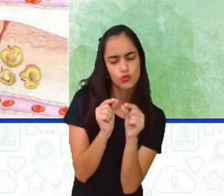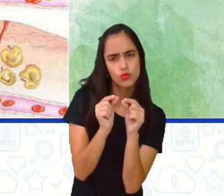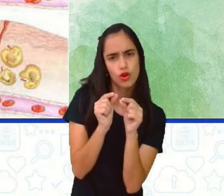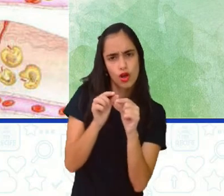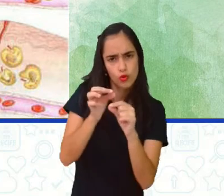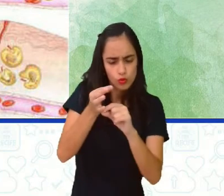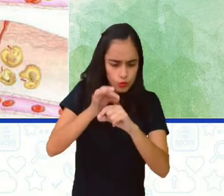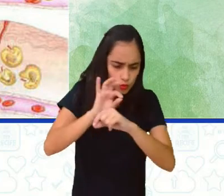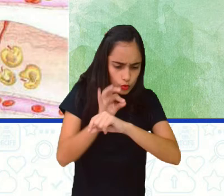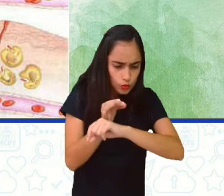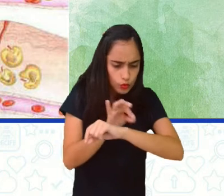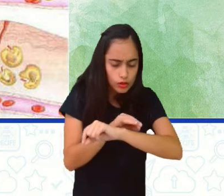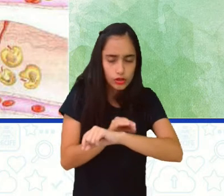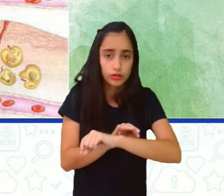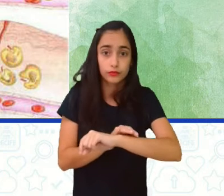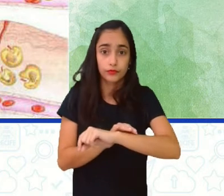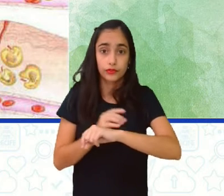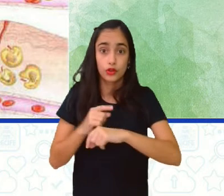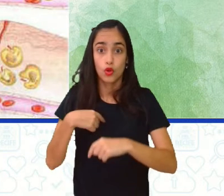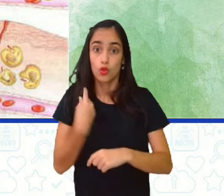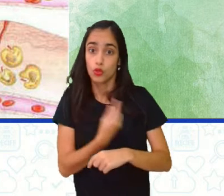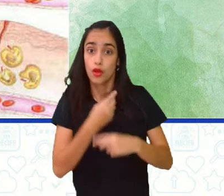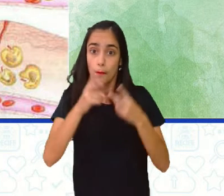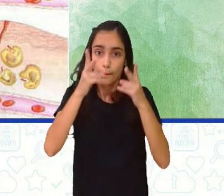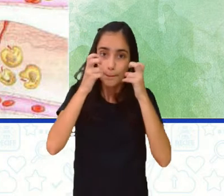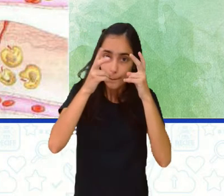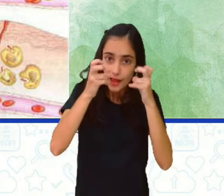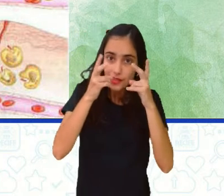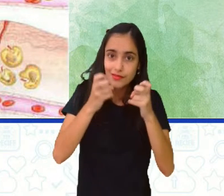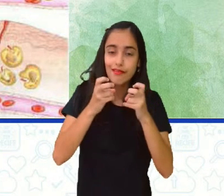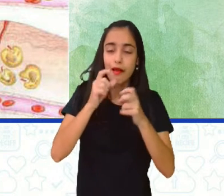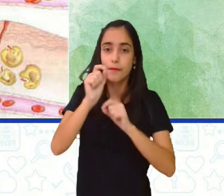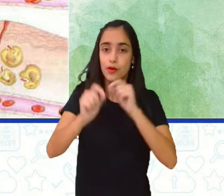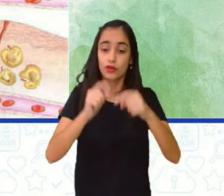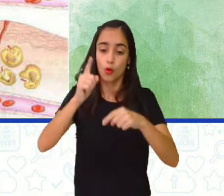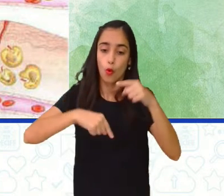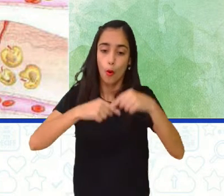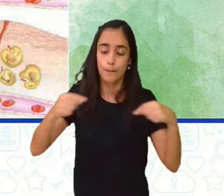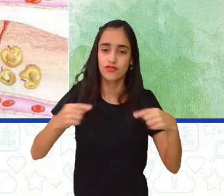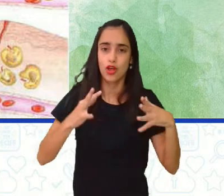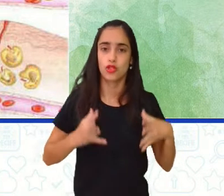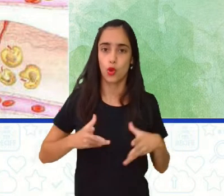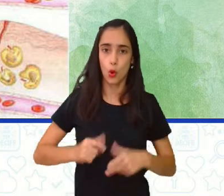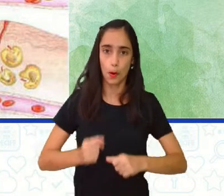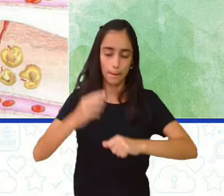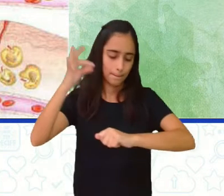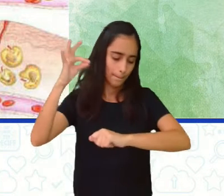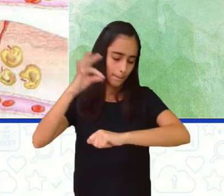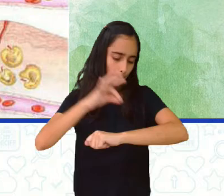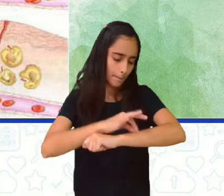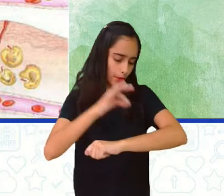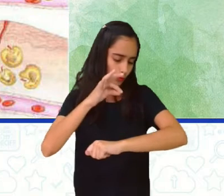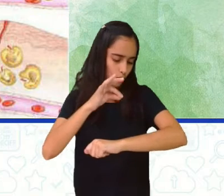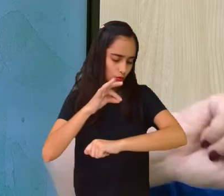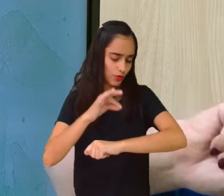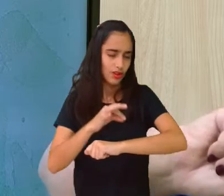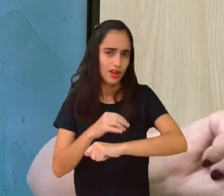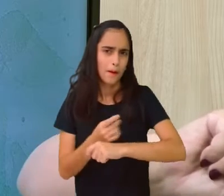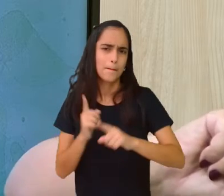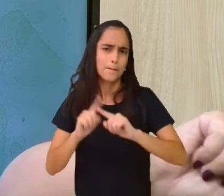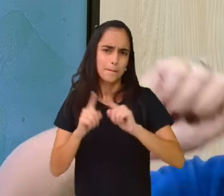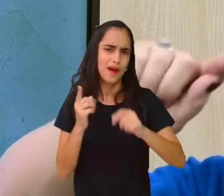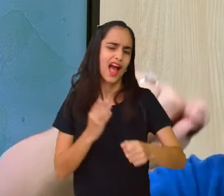corte, mesmo com o objeto limpo, até mesmo a questão do ar, vai conseguir aí entrar alguns